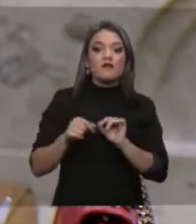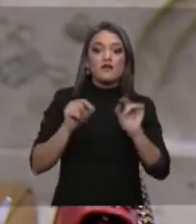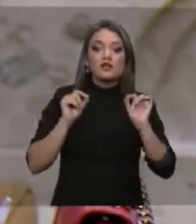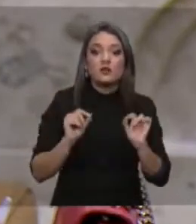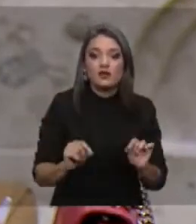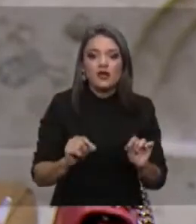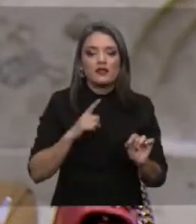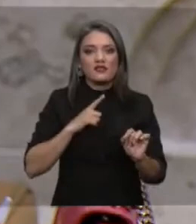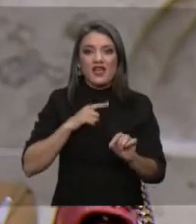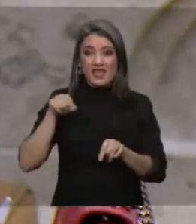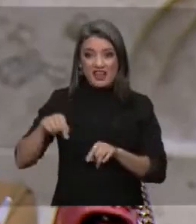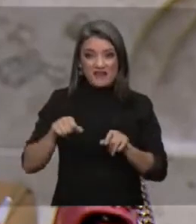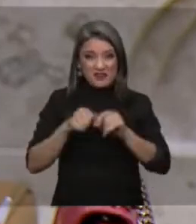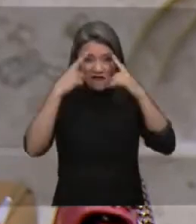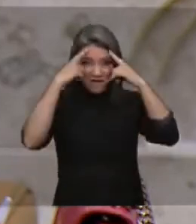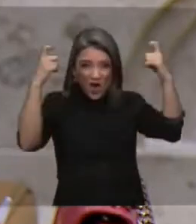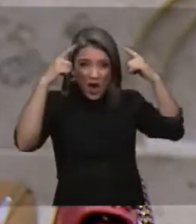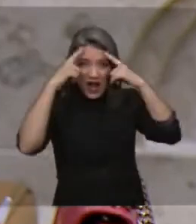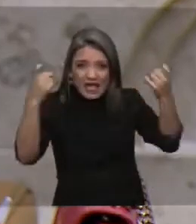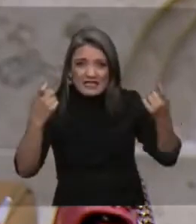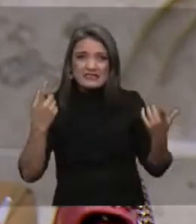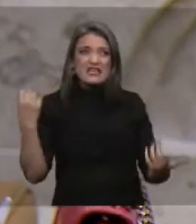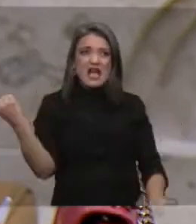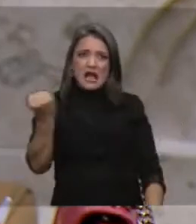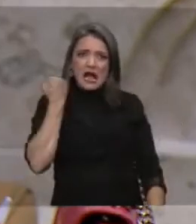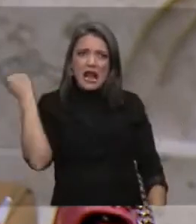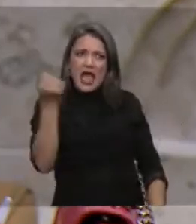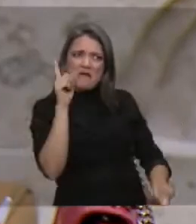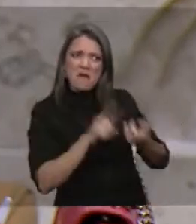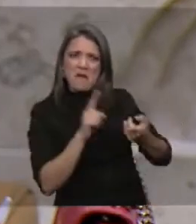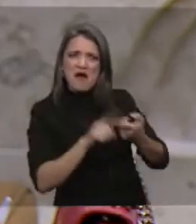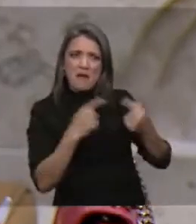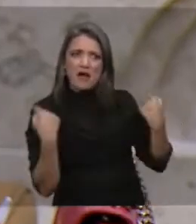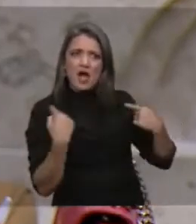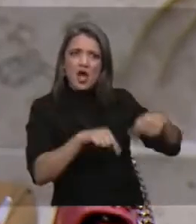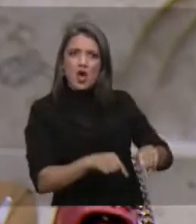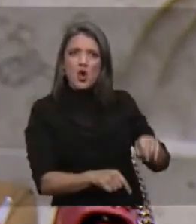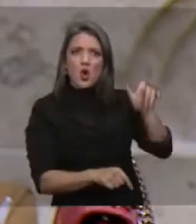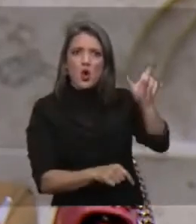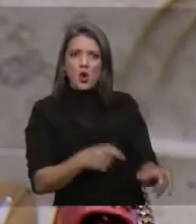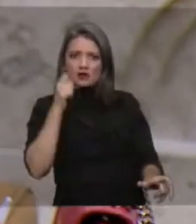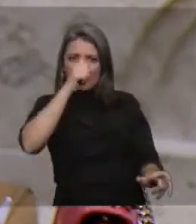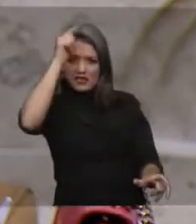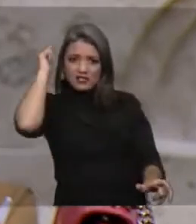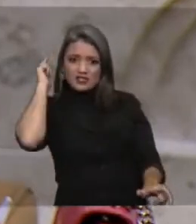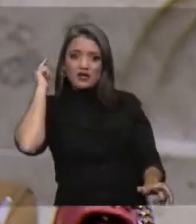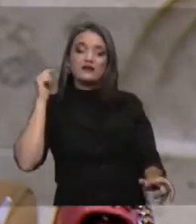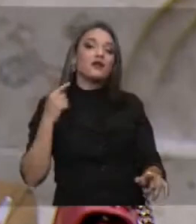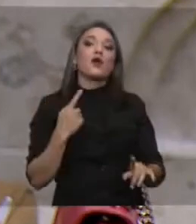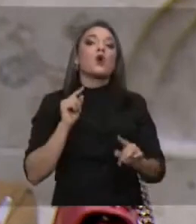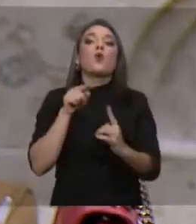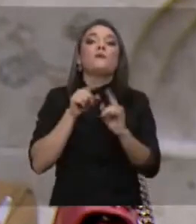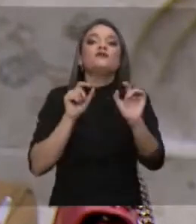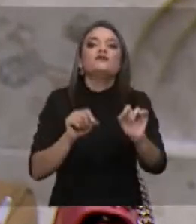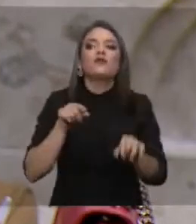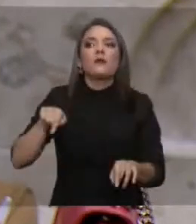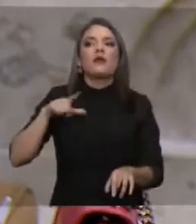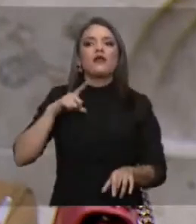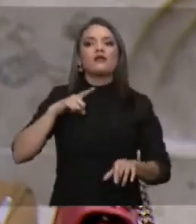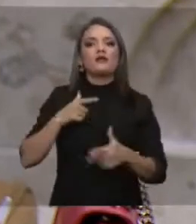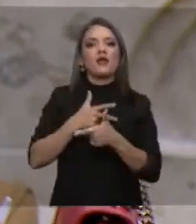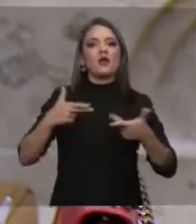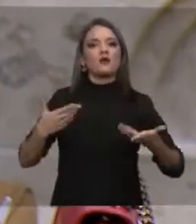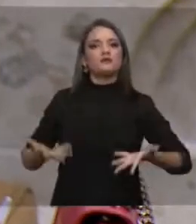de violência moral e de grave ameaça contra sua excelência com o fim de favorecer interesse próprio e alheio.